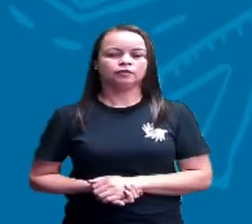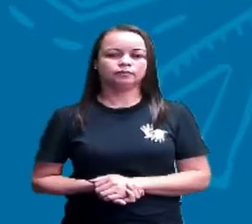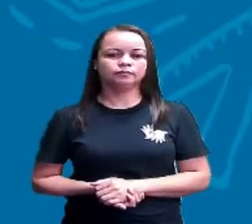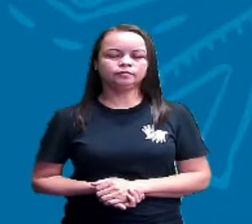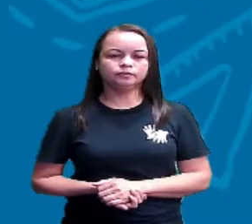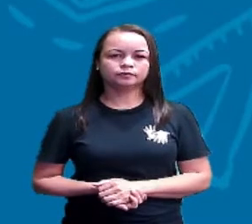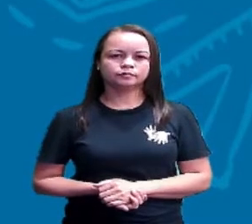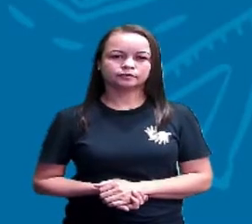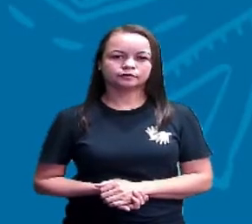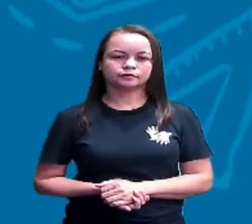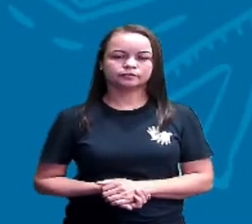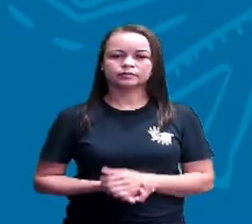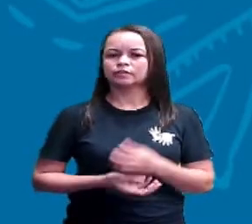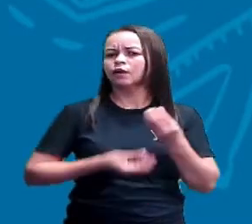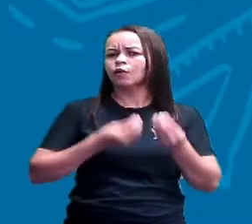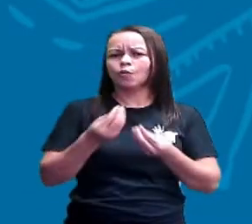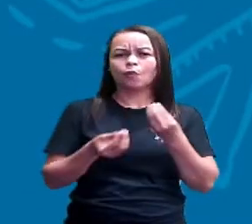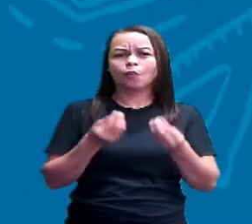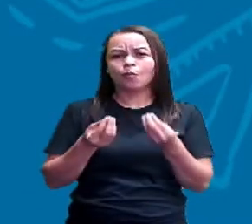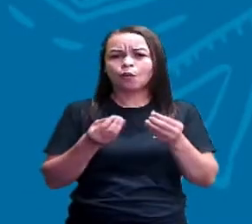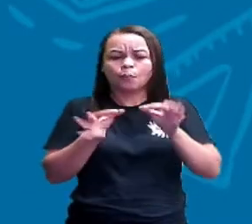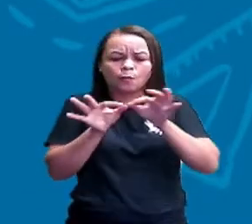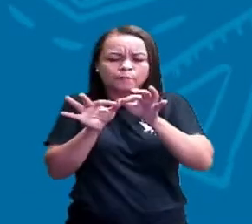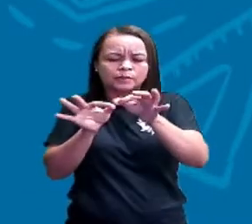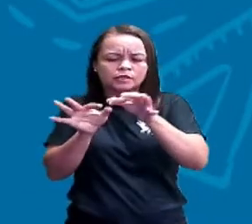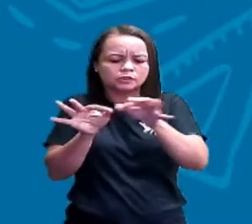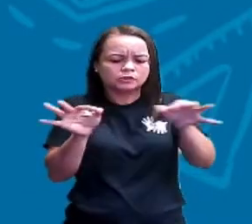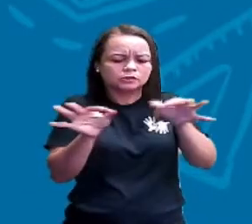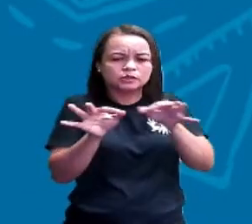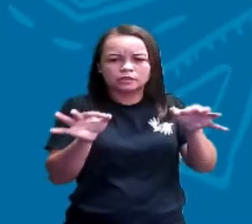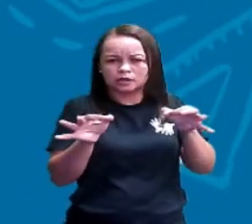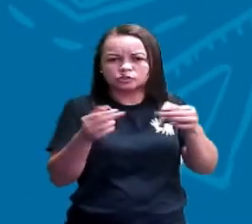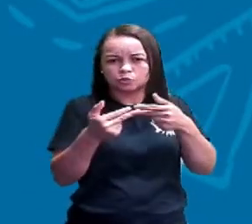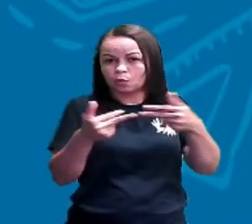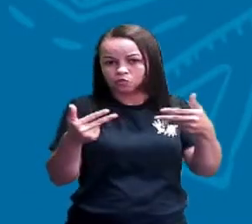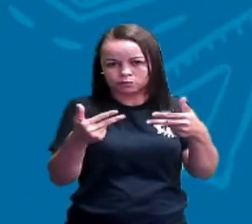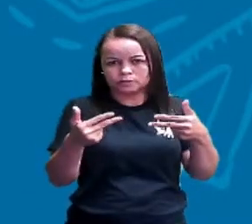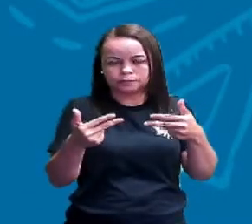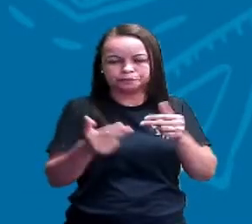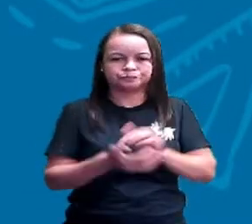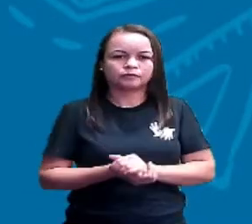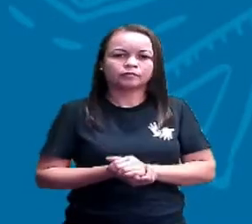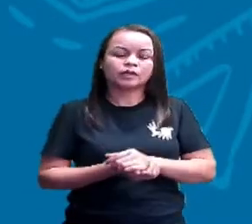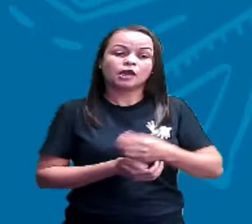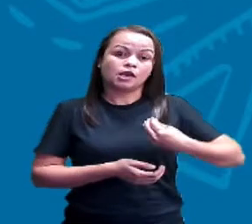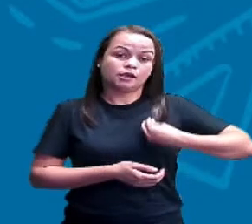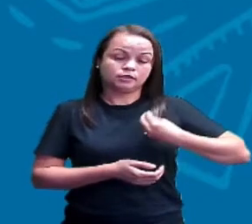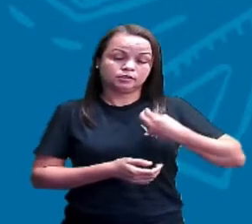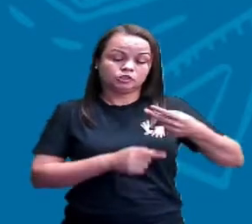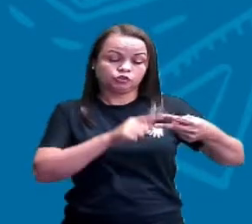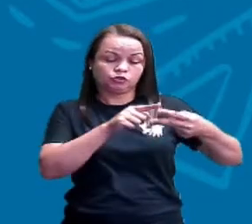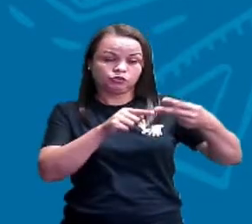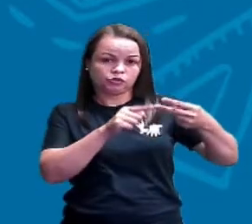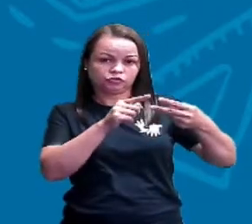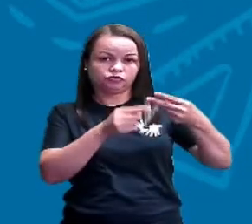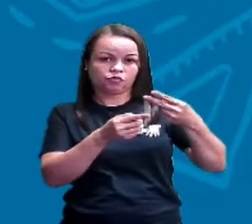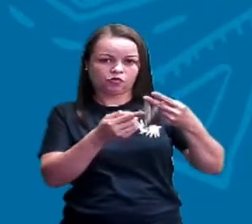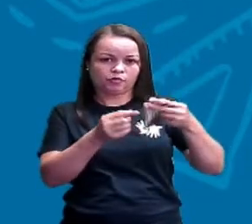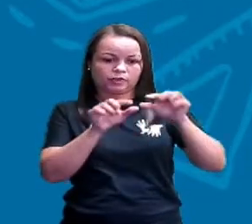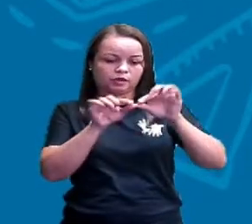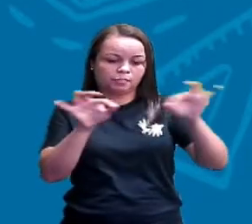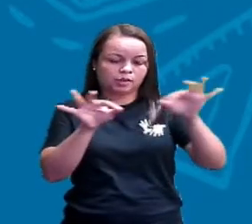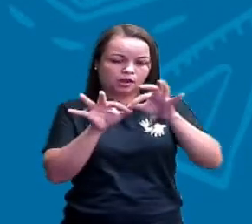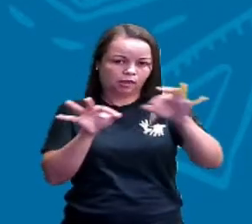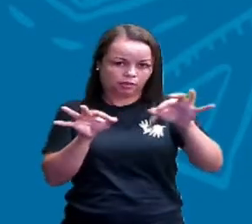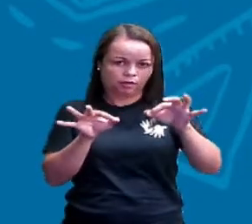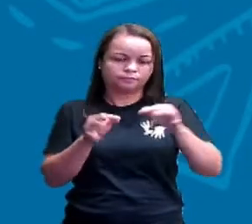como a gente mede as coisas. Existem 2 formas da gente medir. A primeira, a gente pode